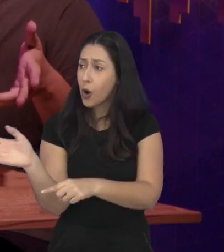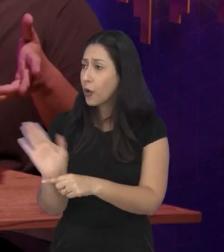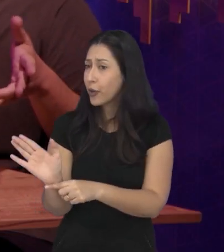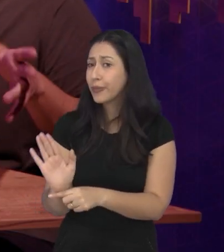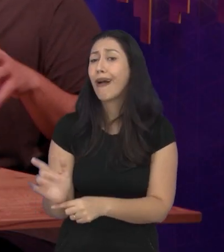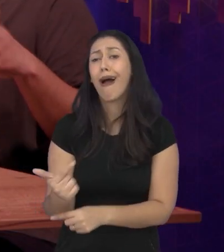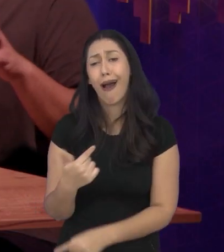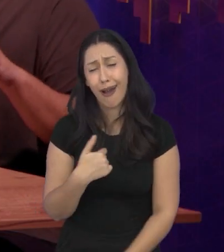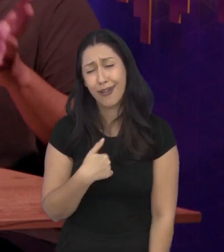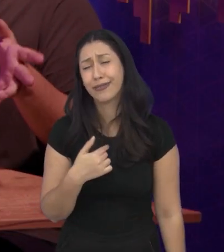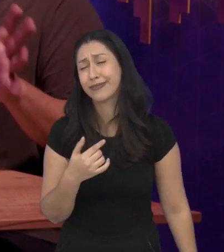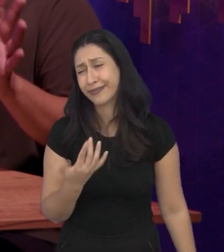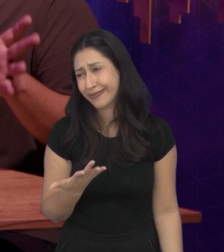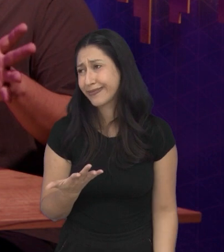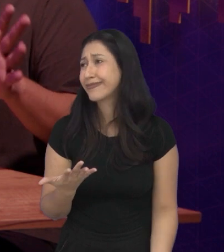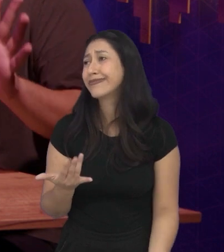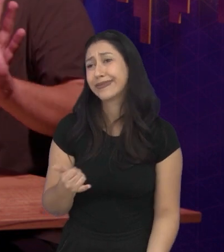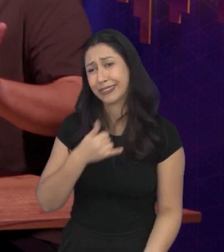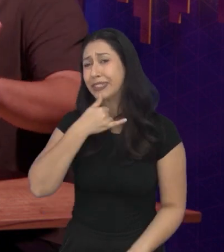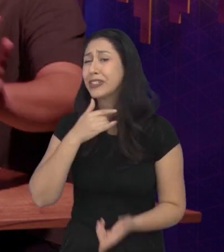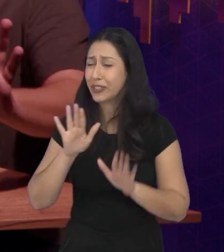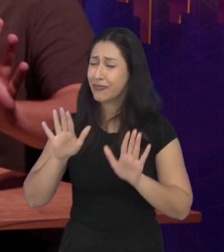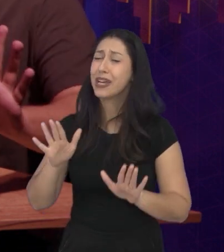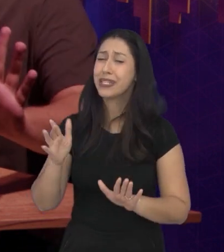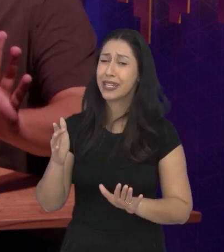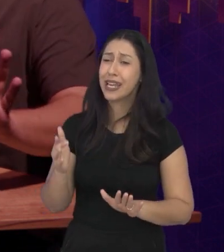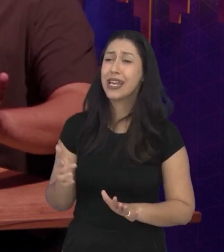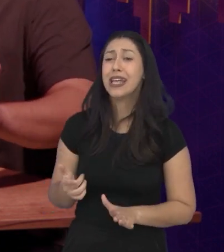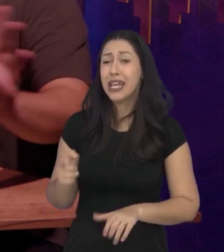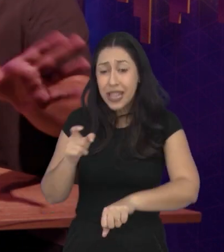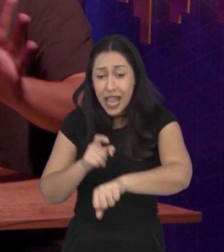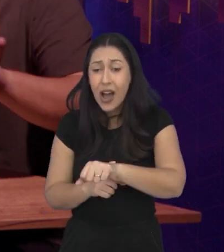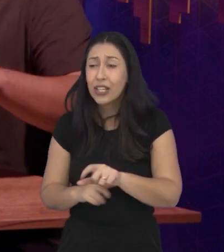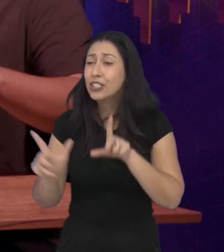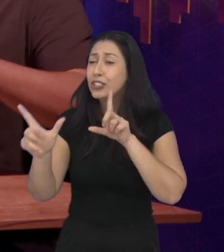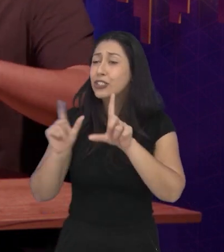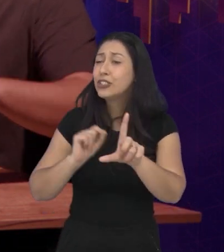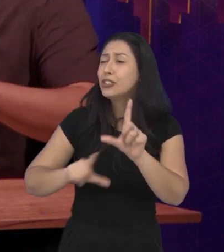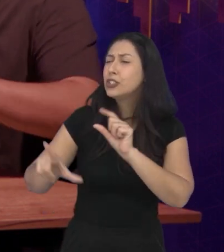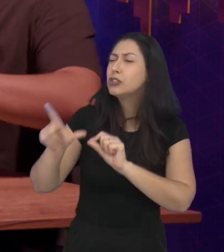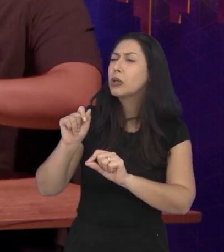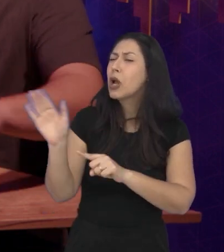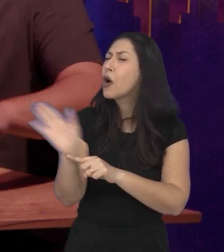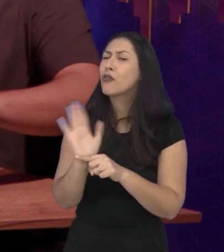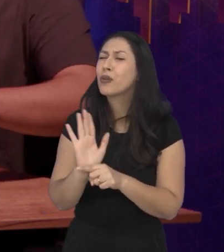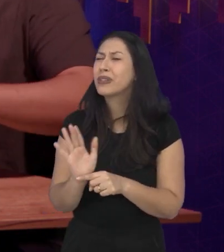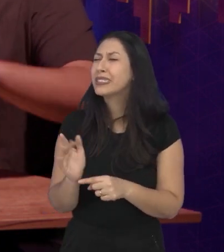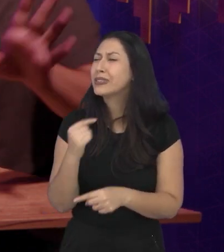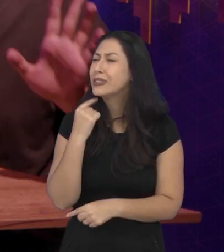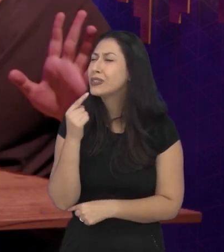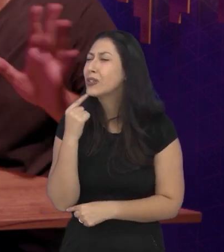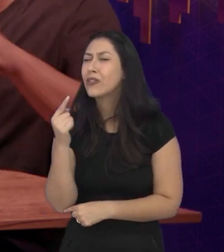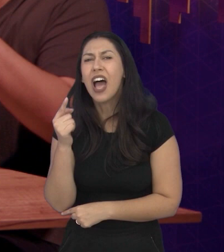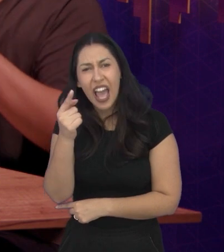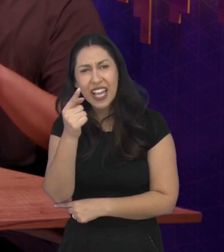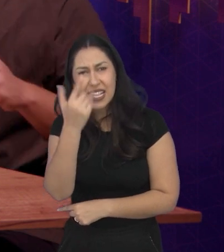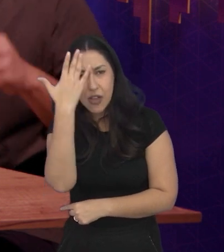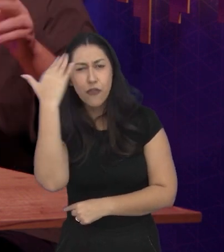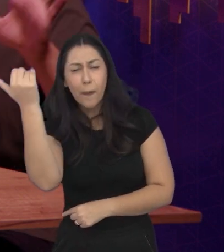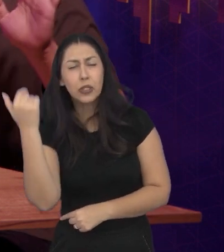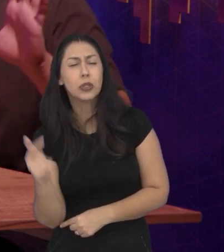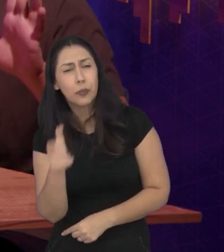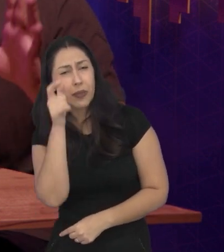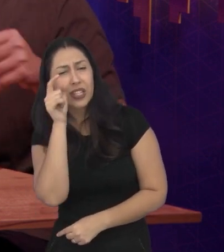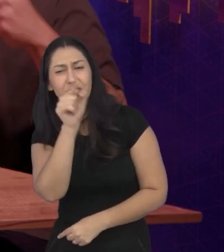filme. Eu sou um dos que cedem assim, né? Vou escolher um filme no streaming lá, eu não consigo decidir, eu vou no Em Alta. Tá no Em Alta